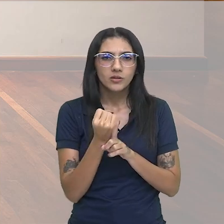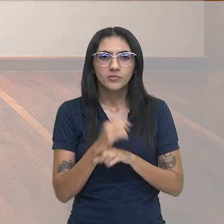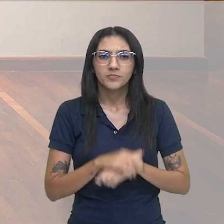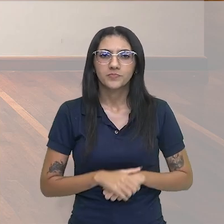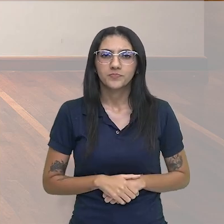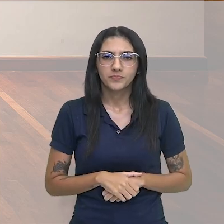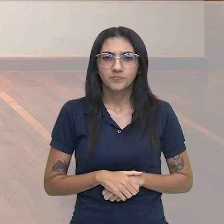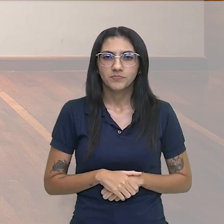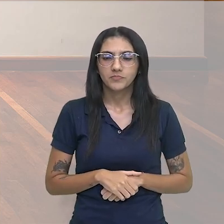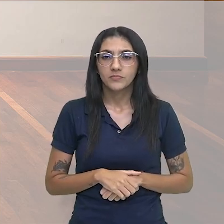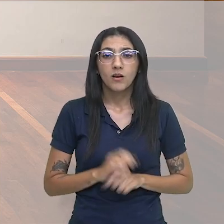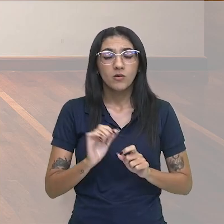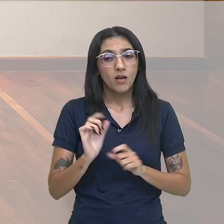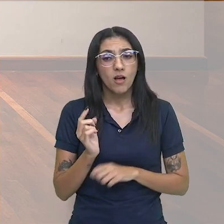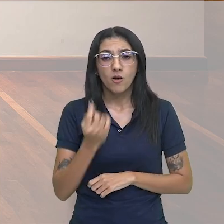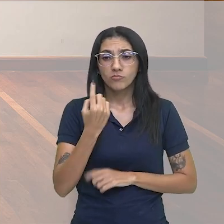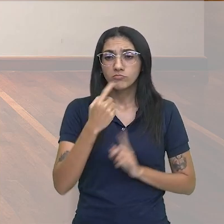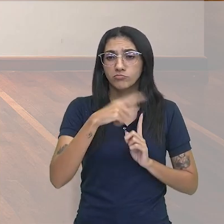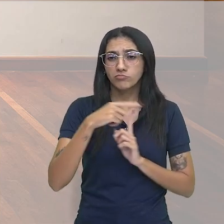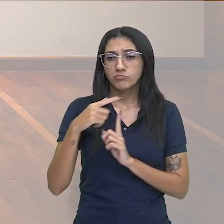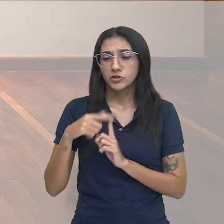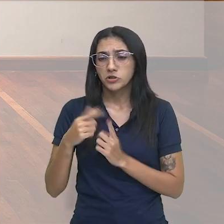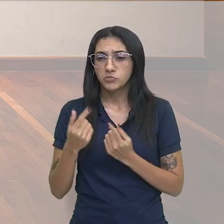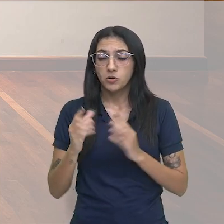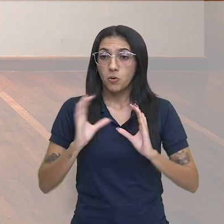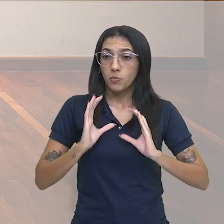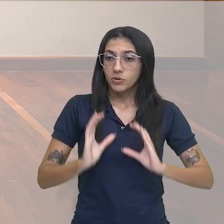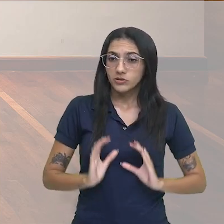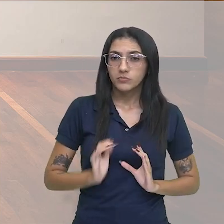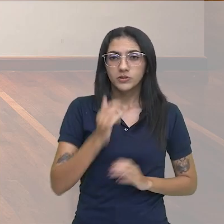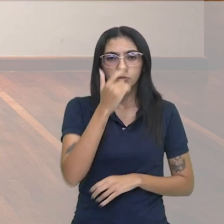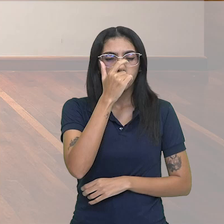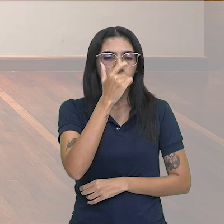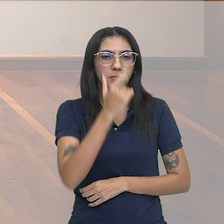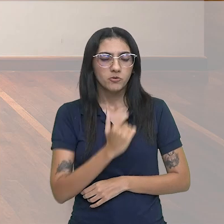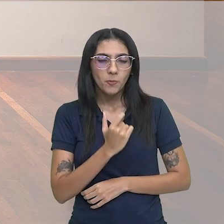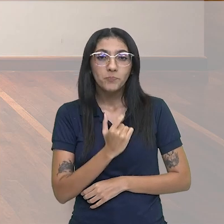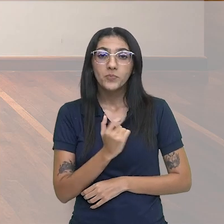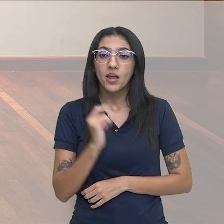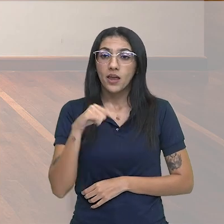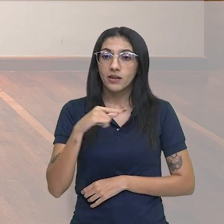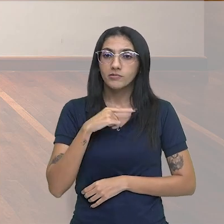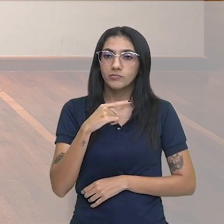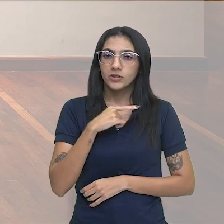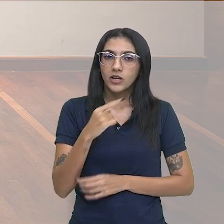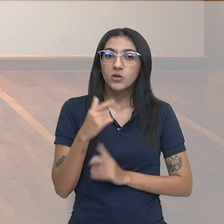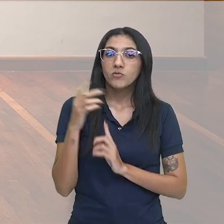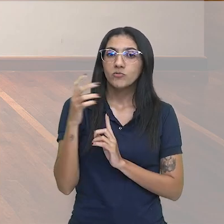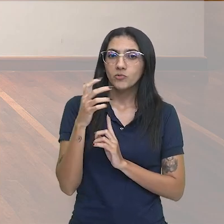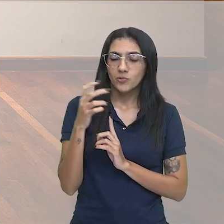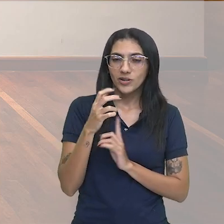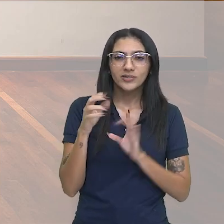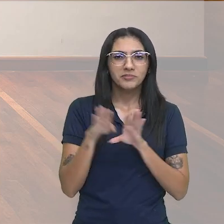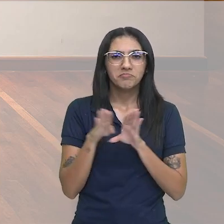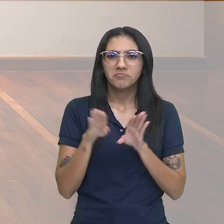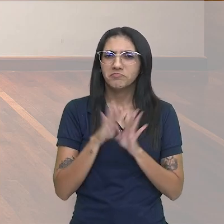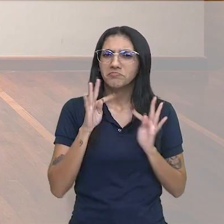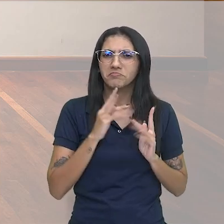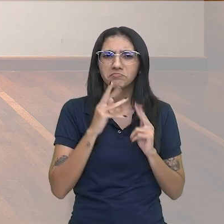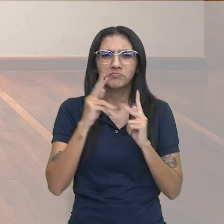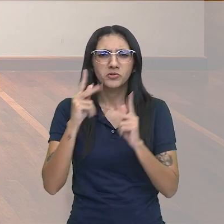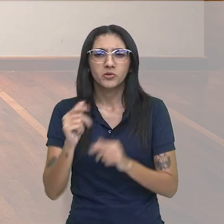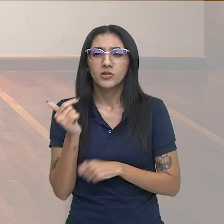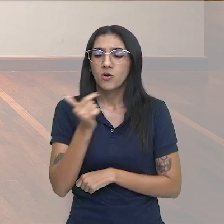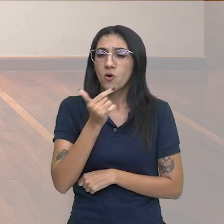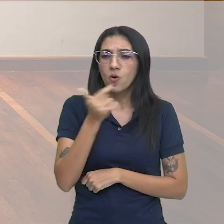social, ela é um tipo, né, de conduta do indivíduo que tem influência também em todos os que